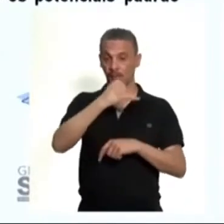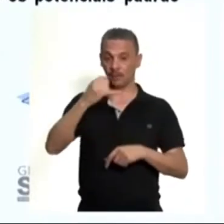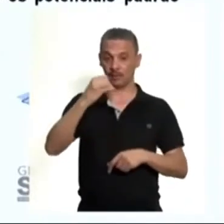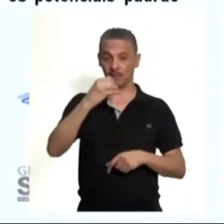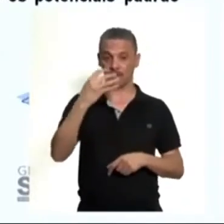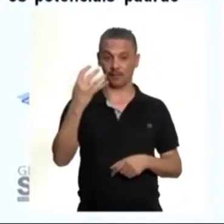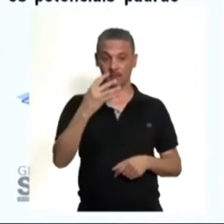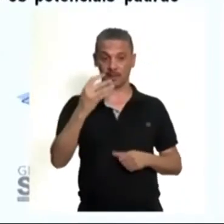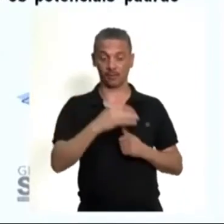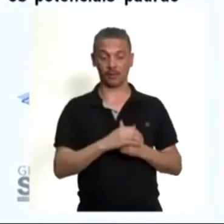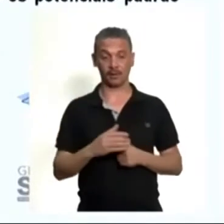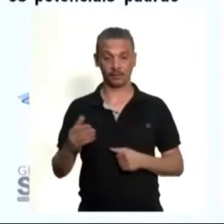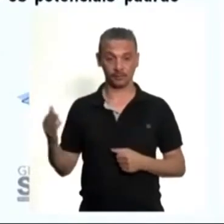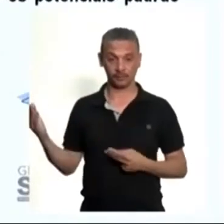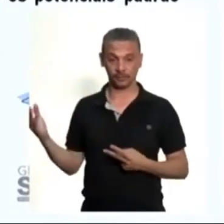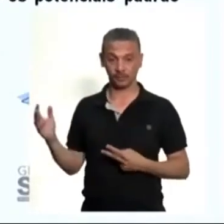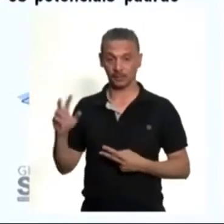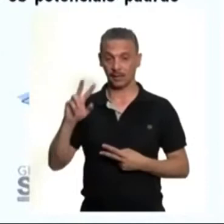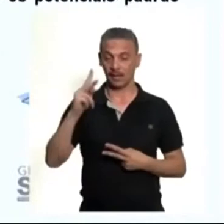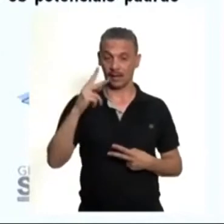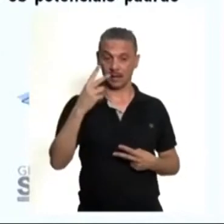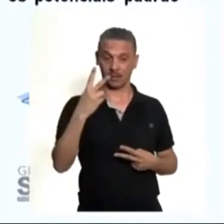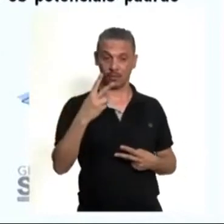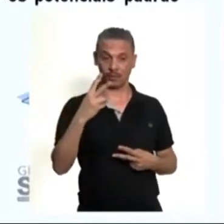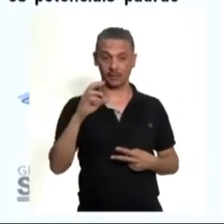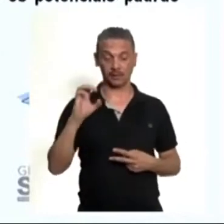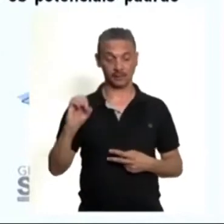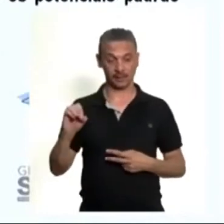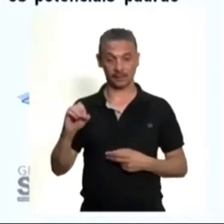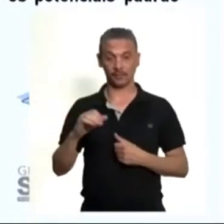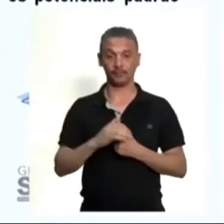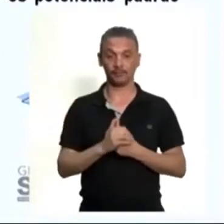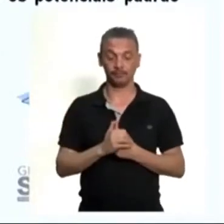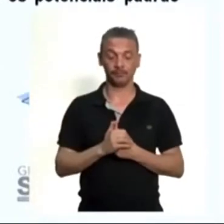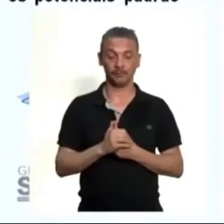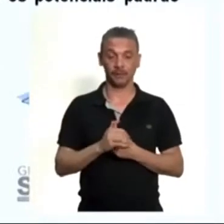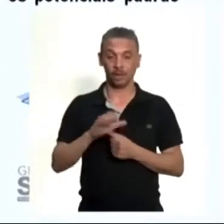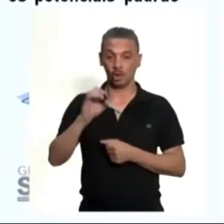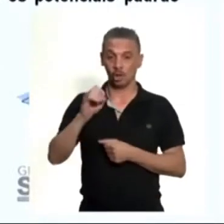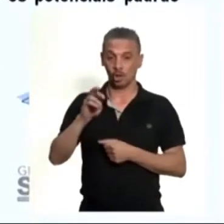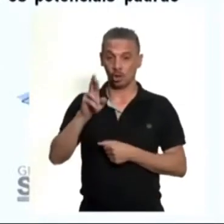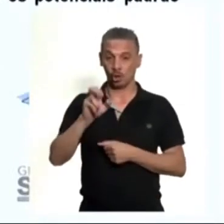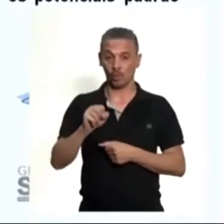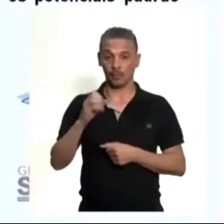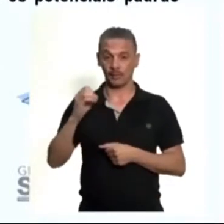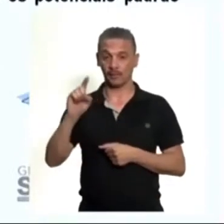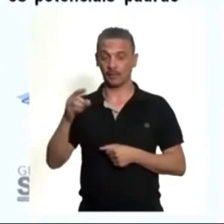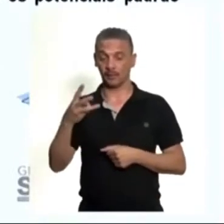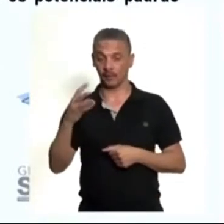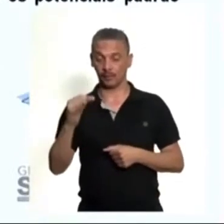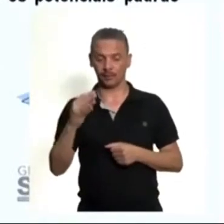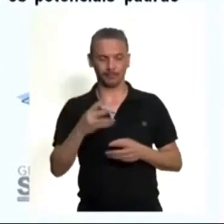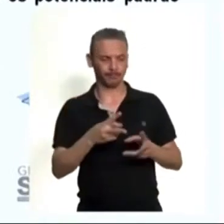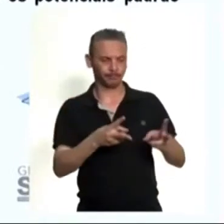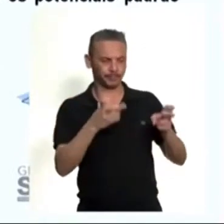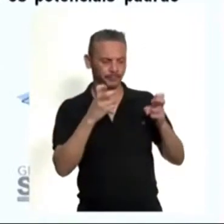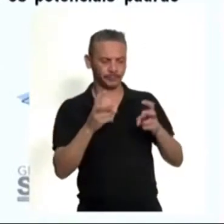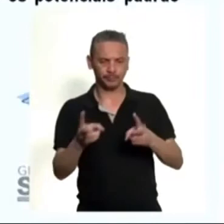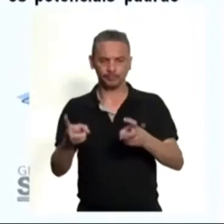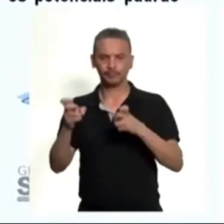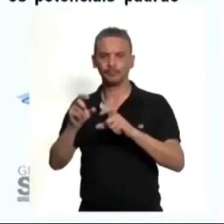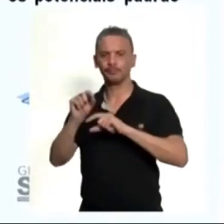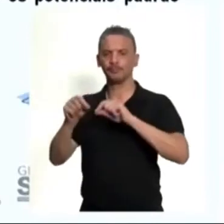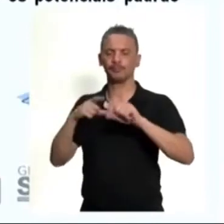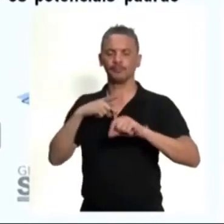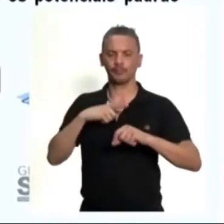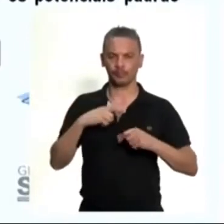hidrogênio, gente, olha só, ó, 0 volts do hidrogênio, e fala que o do cobre é mais 0,34. O que eu estou percebendo de tudo que ele